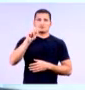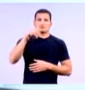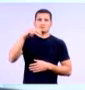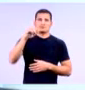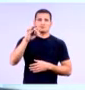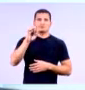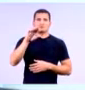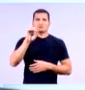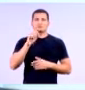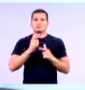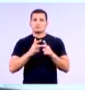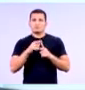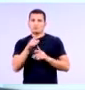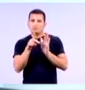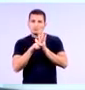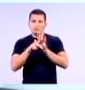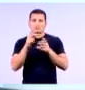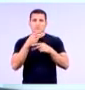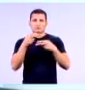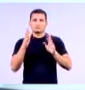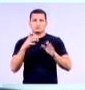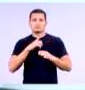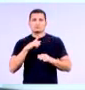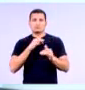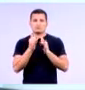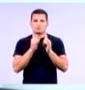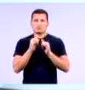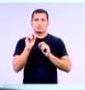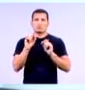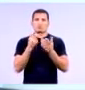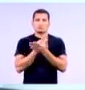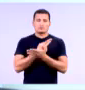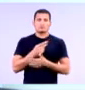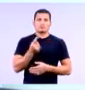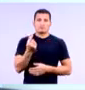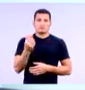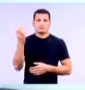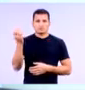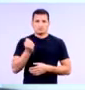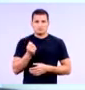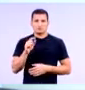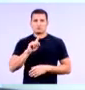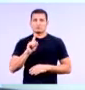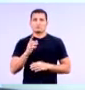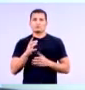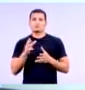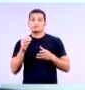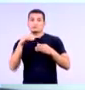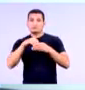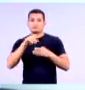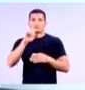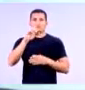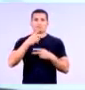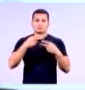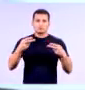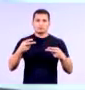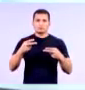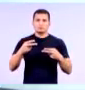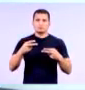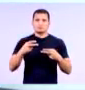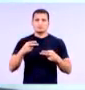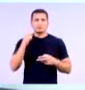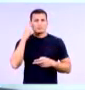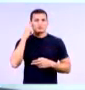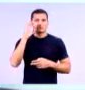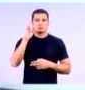informação. O que acontece é que o valor do saque, por exemplo, esse parâmetro, ele não faz parte do objeto. Imagina a conta